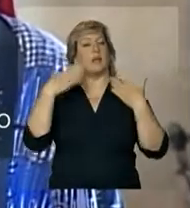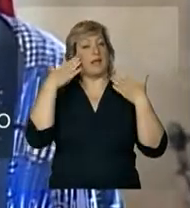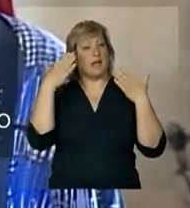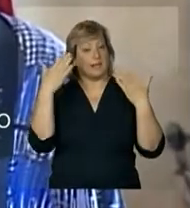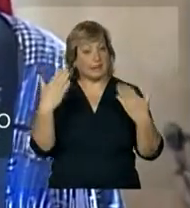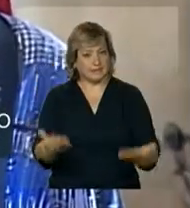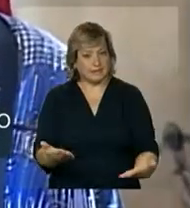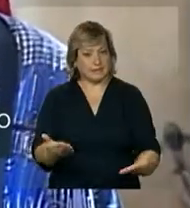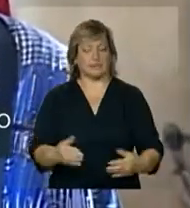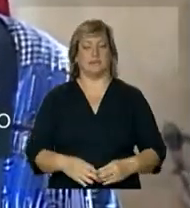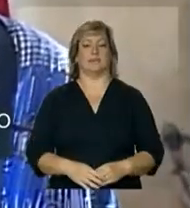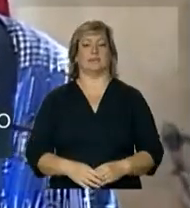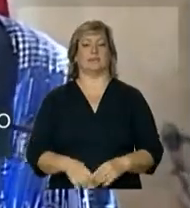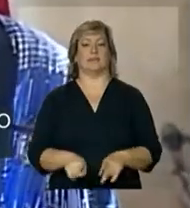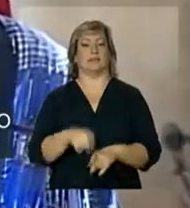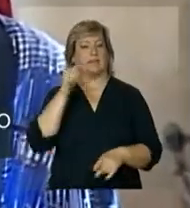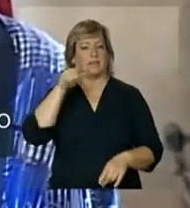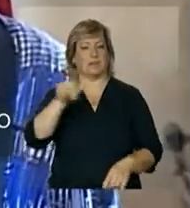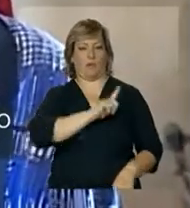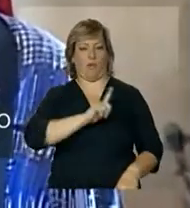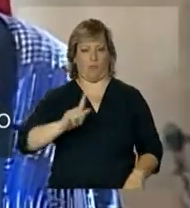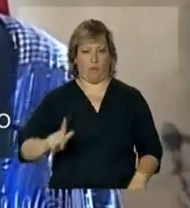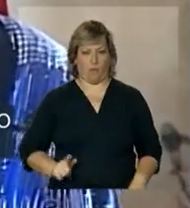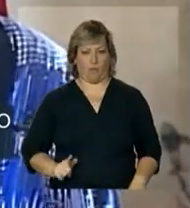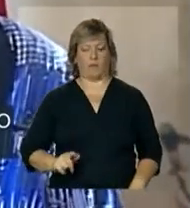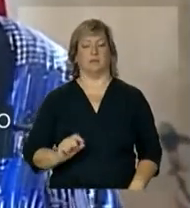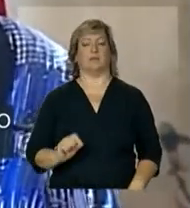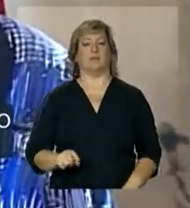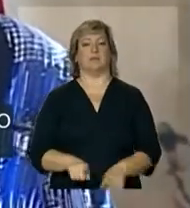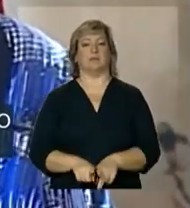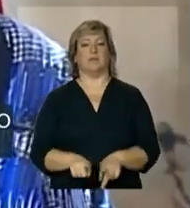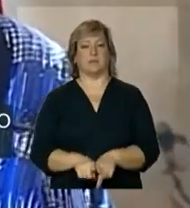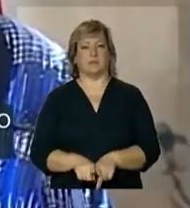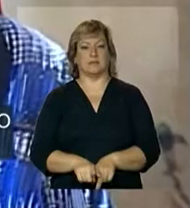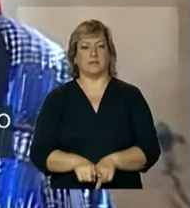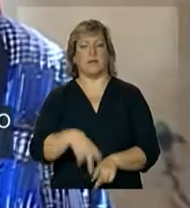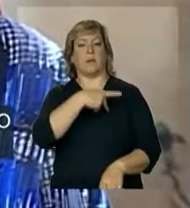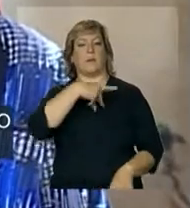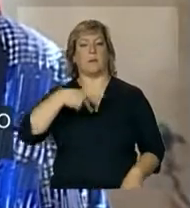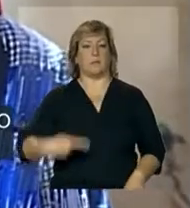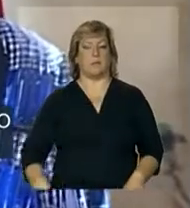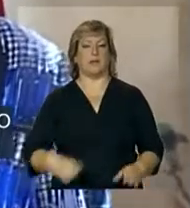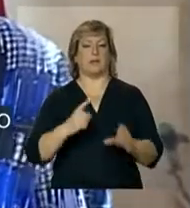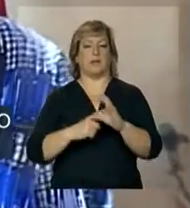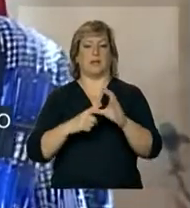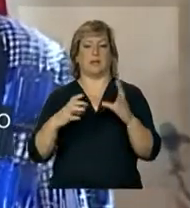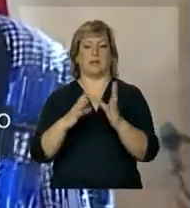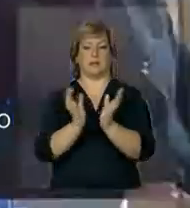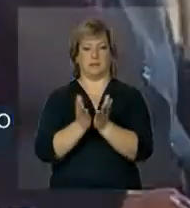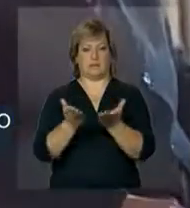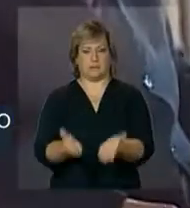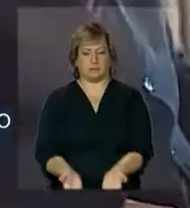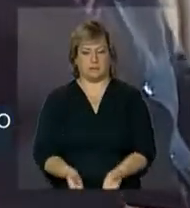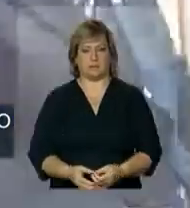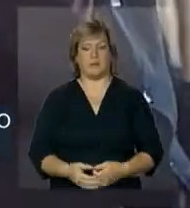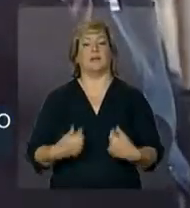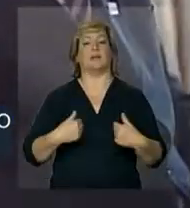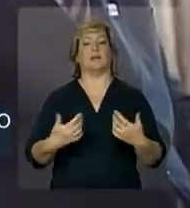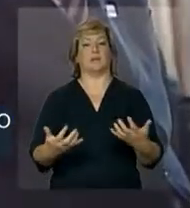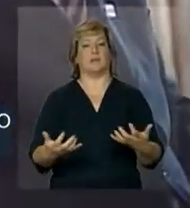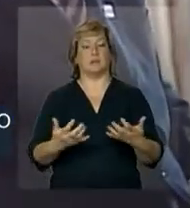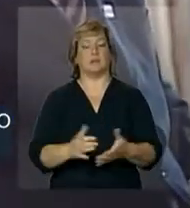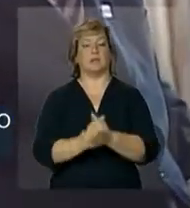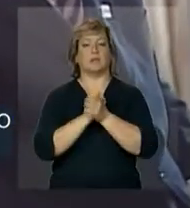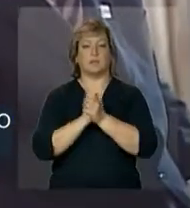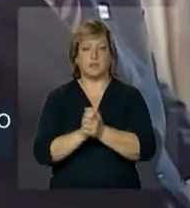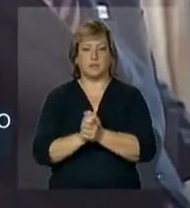Agradecer à governadora e ao presidente da Assembleia Legislativa. Queria